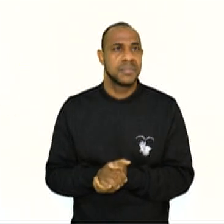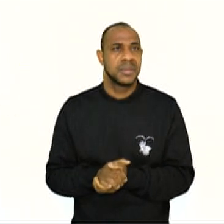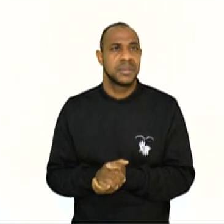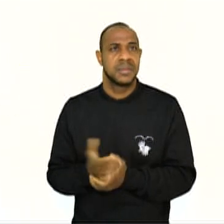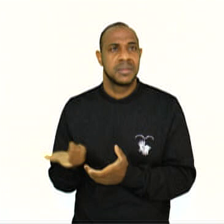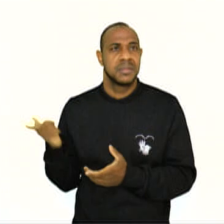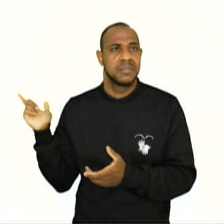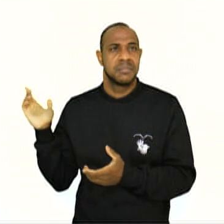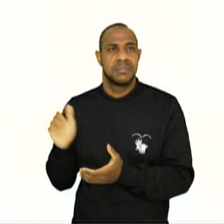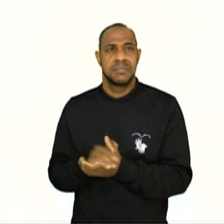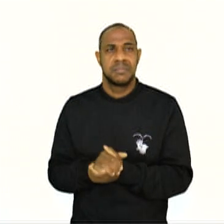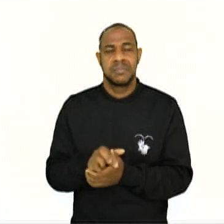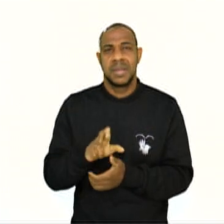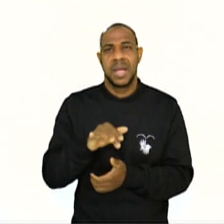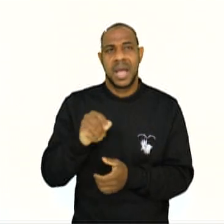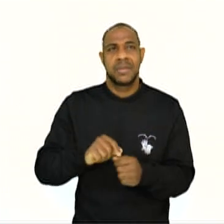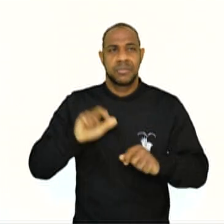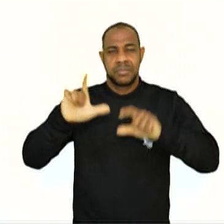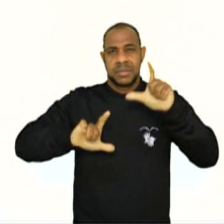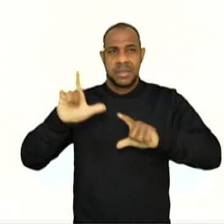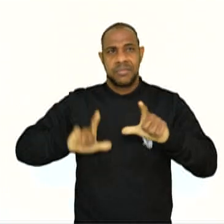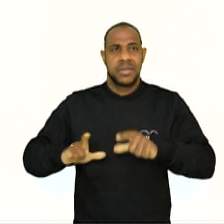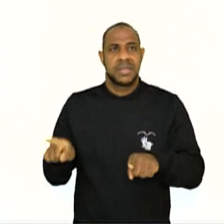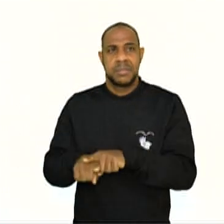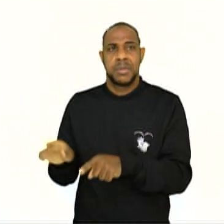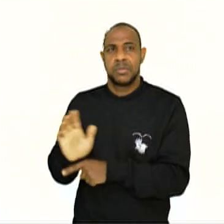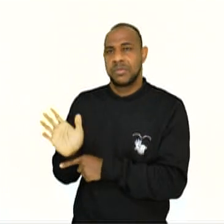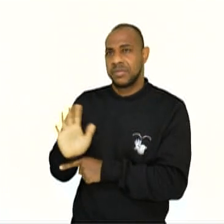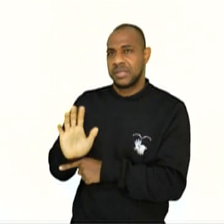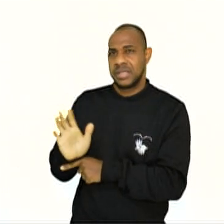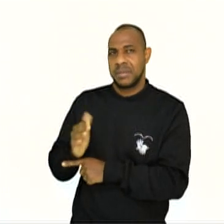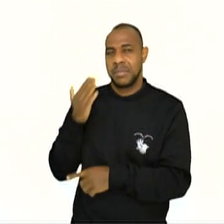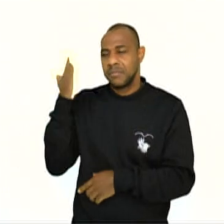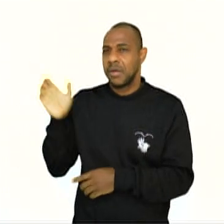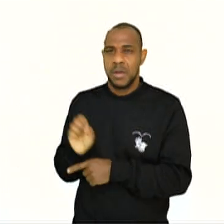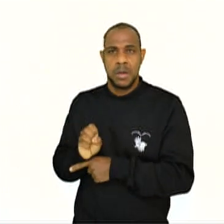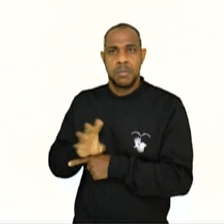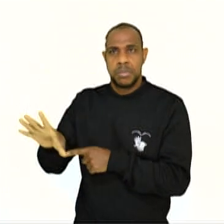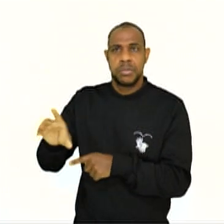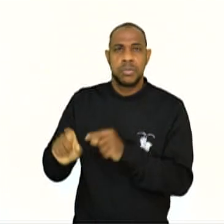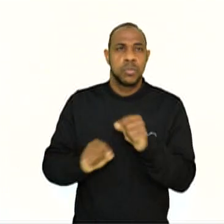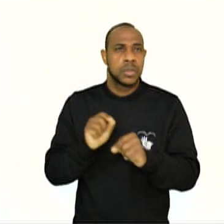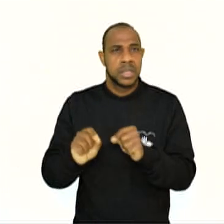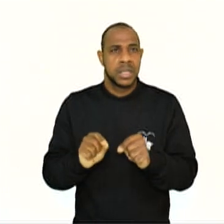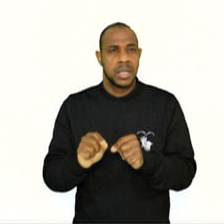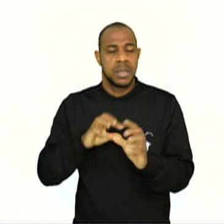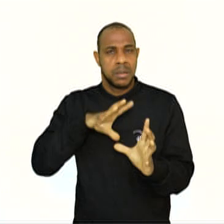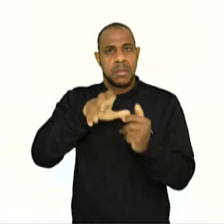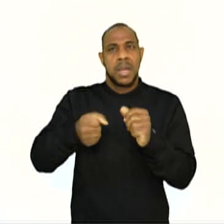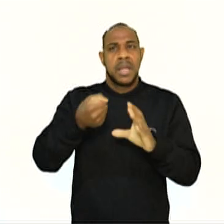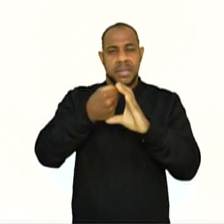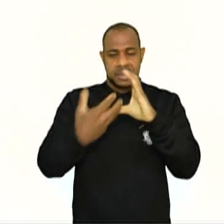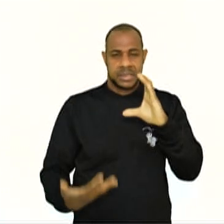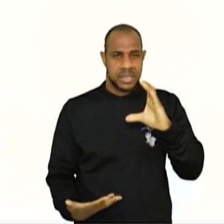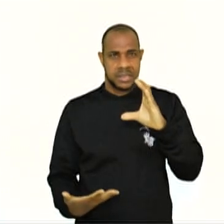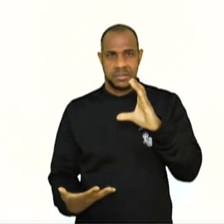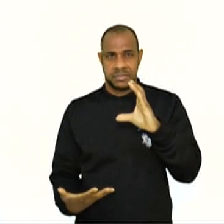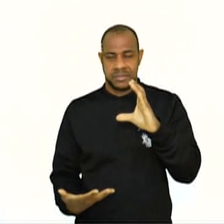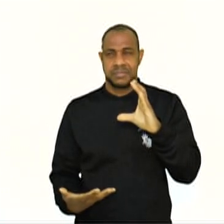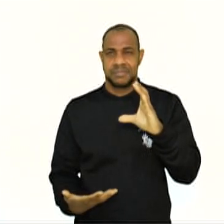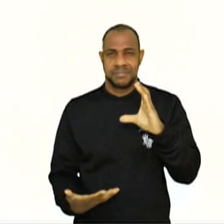O rádio, a TV e o cinema nacionais vão projetar aí para o nosso país as características